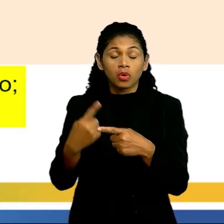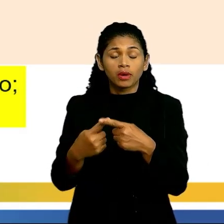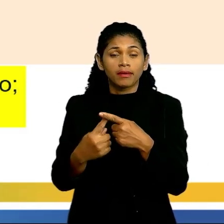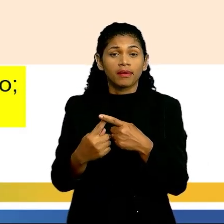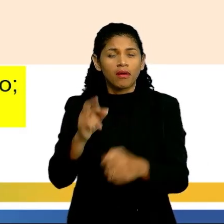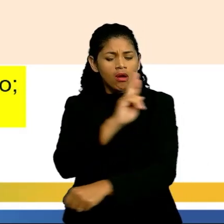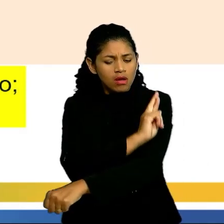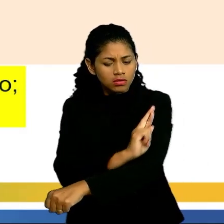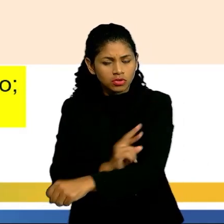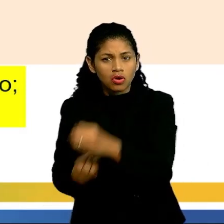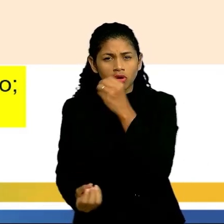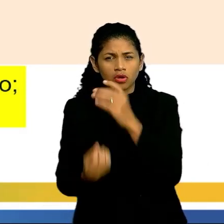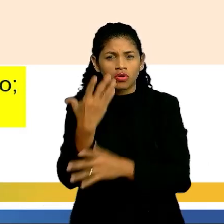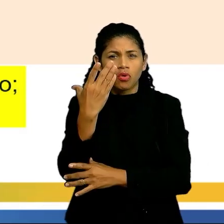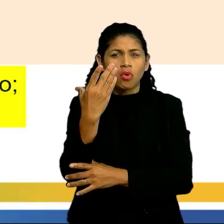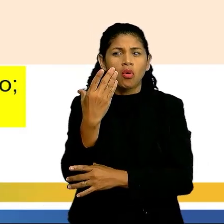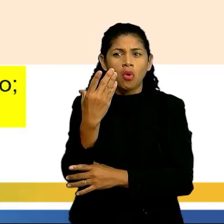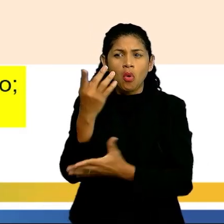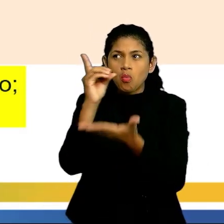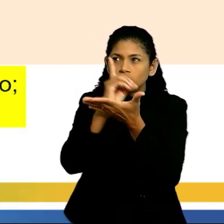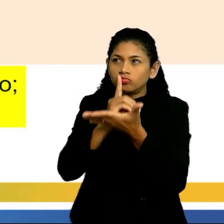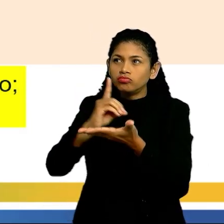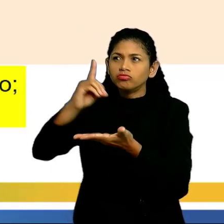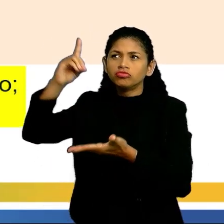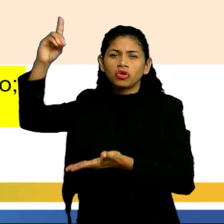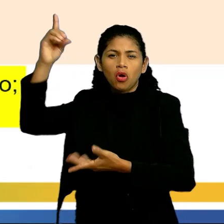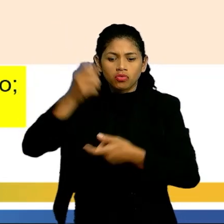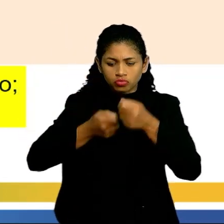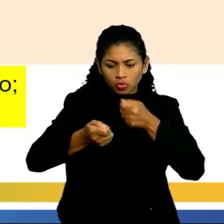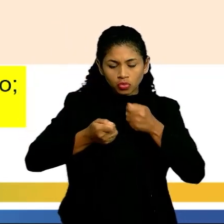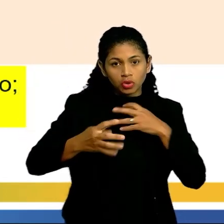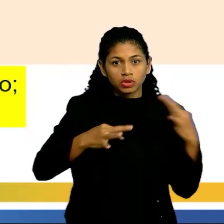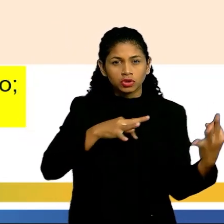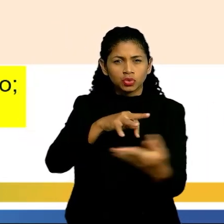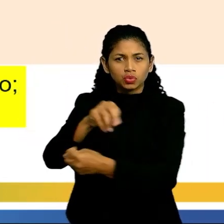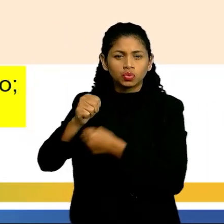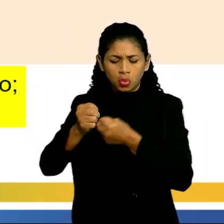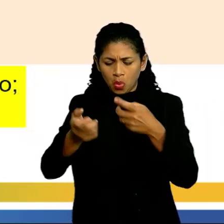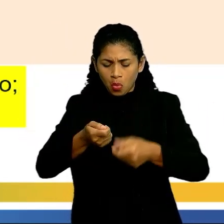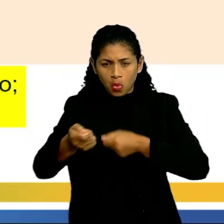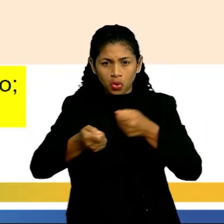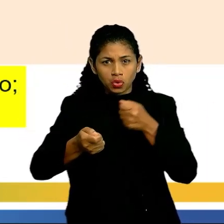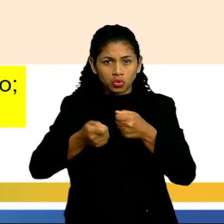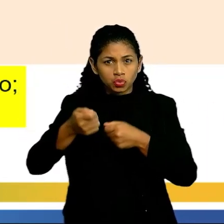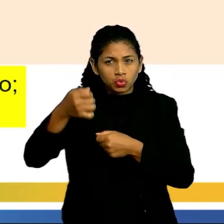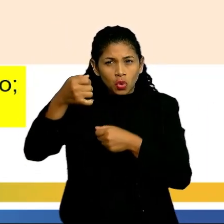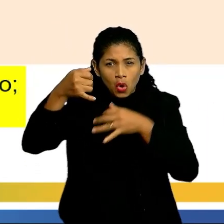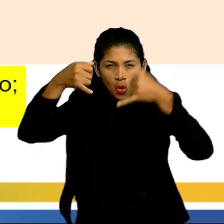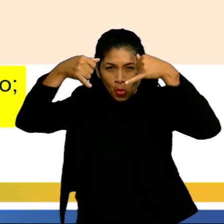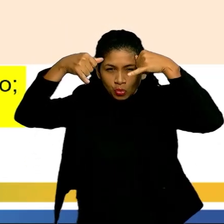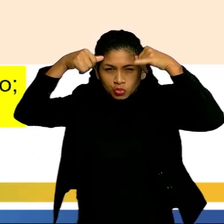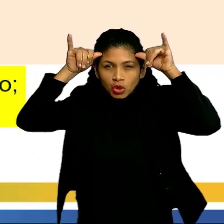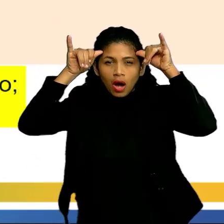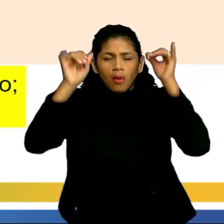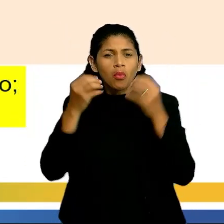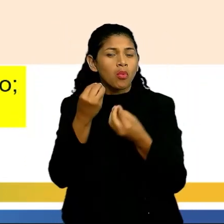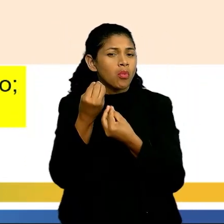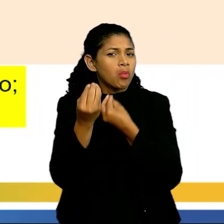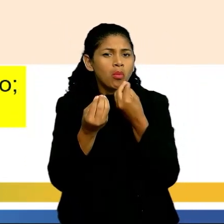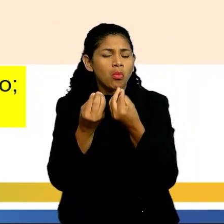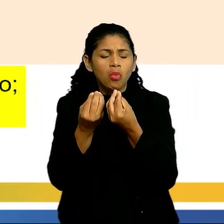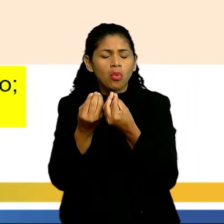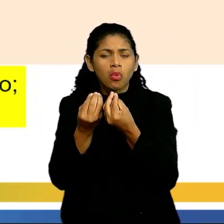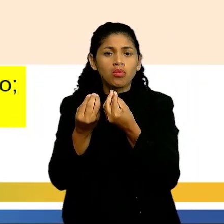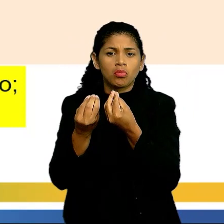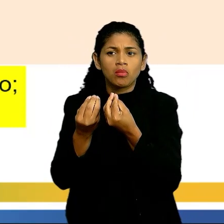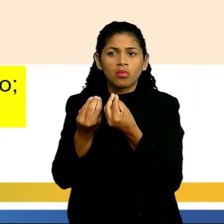Deus que diz que controla tudo, que controla também o diabo, mas se é Deus que controla o diabo, por que o mundo está tão